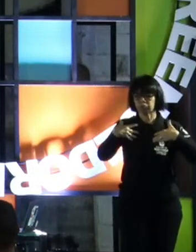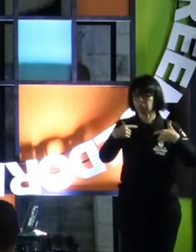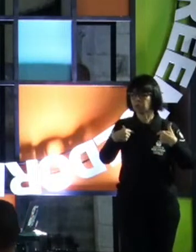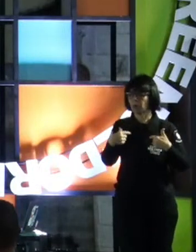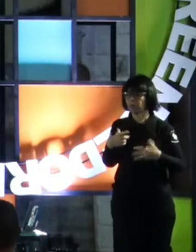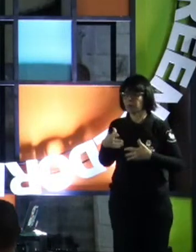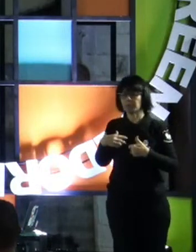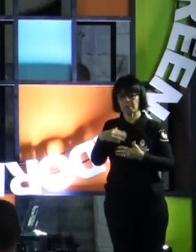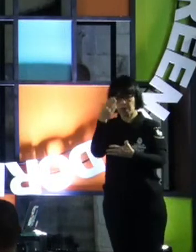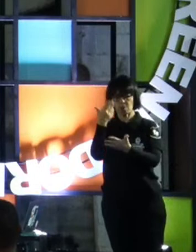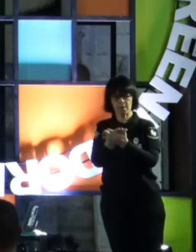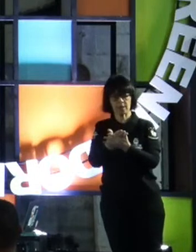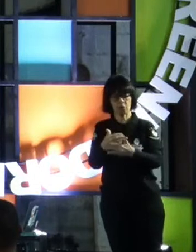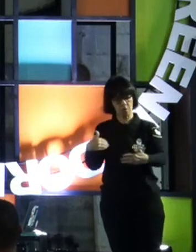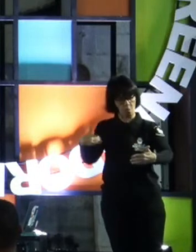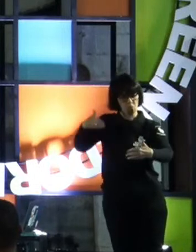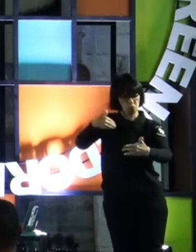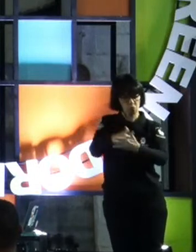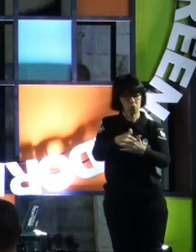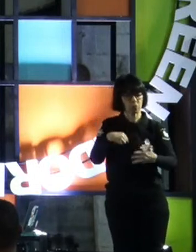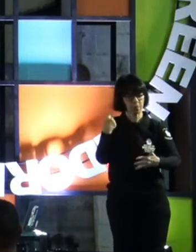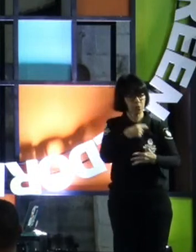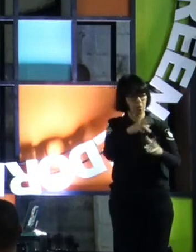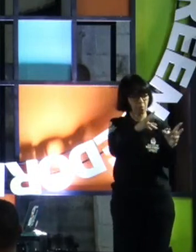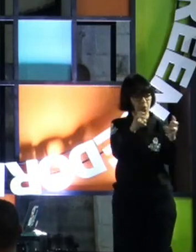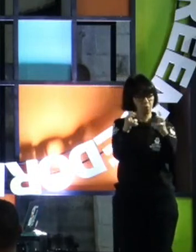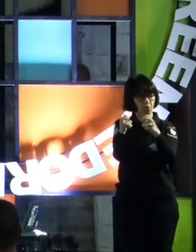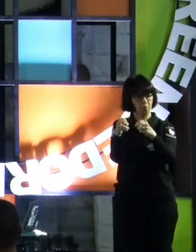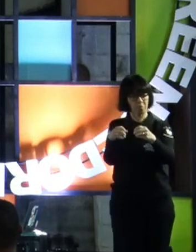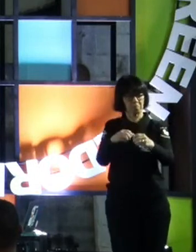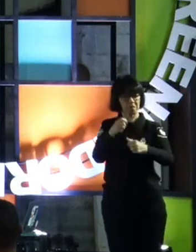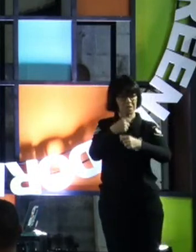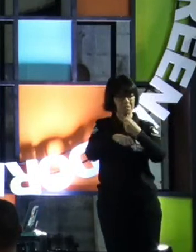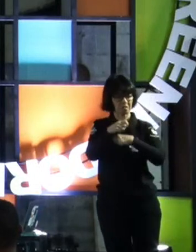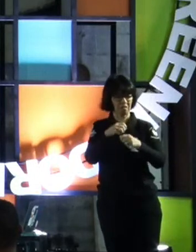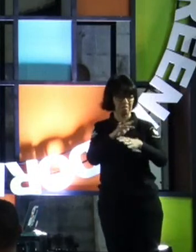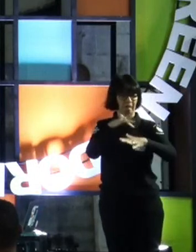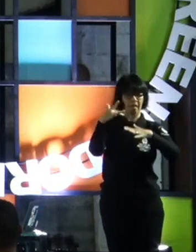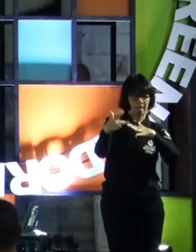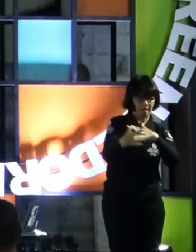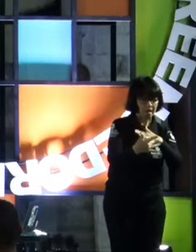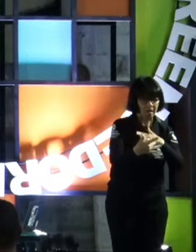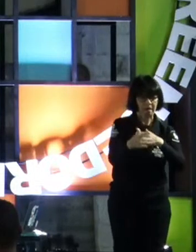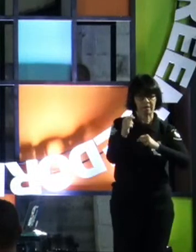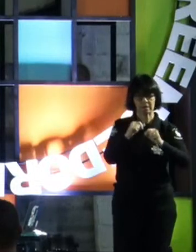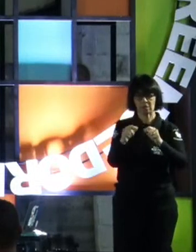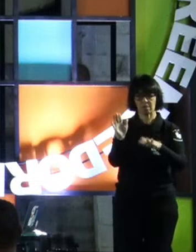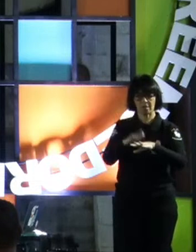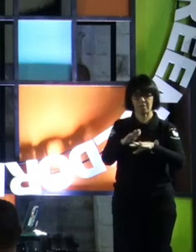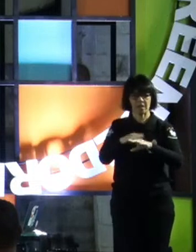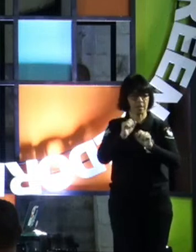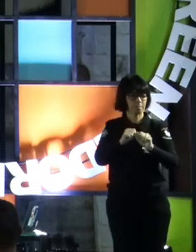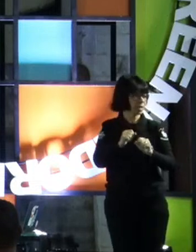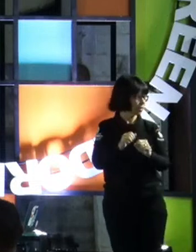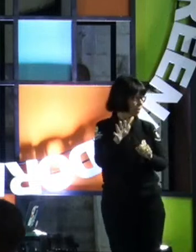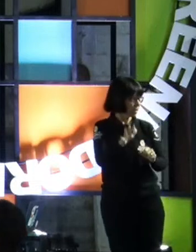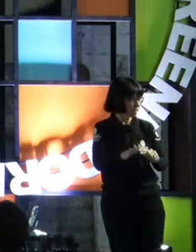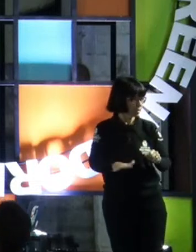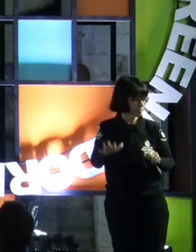otimismo eu acredito que em algum momento a gente vai perceber que esse negócio de rede social, que a rede social que vale mesmo é a da praça.